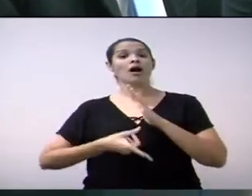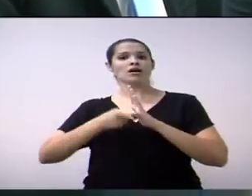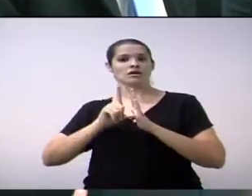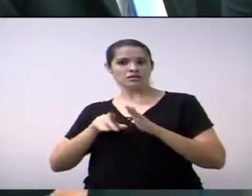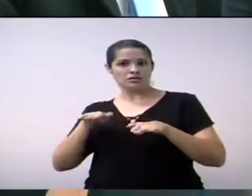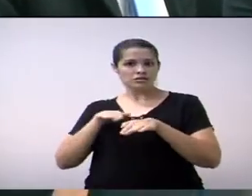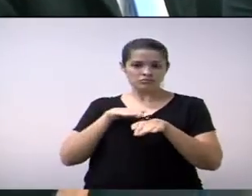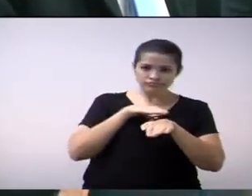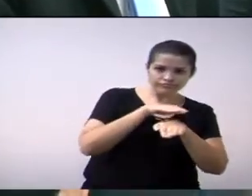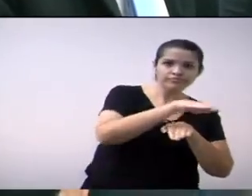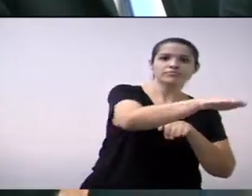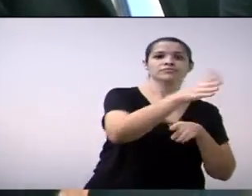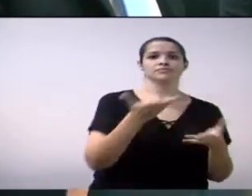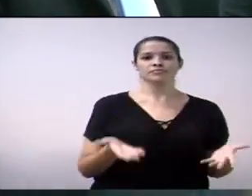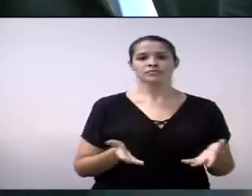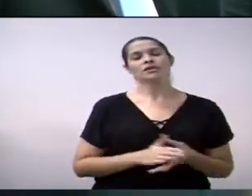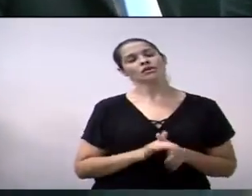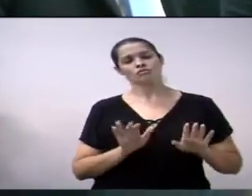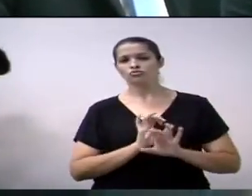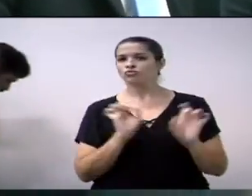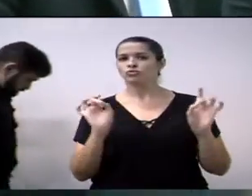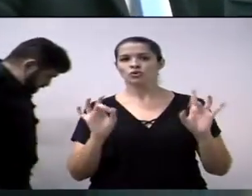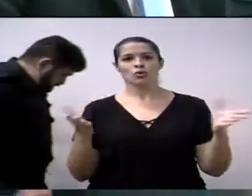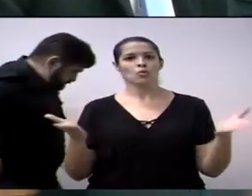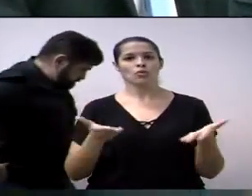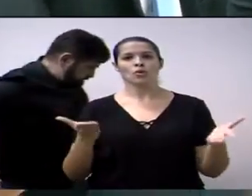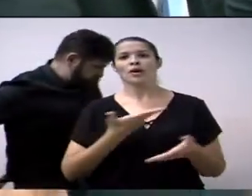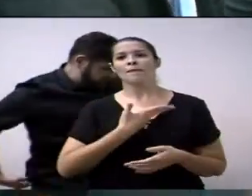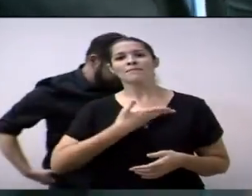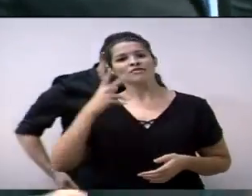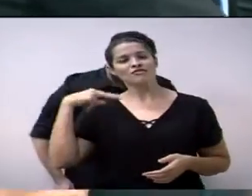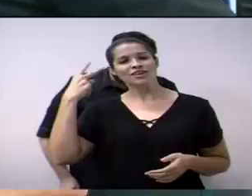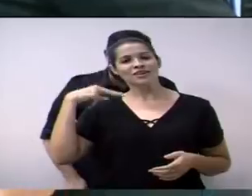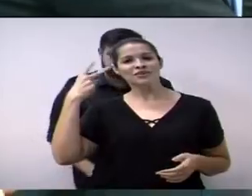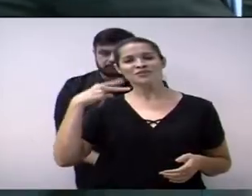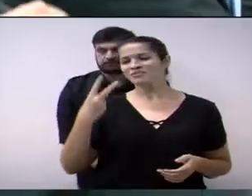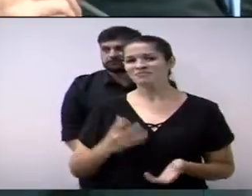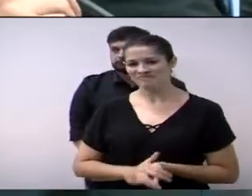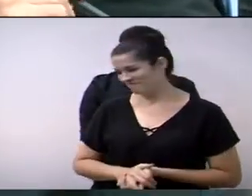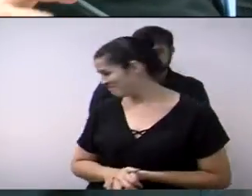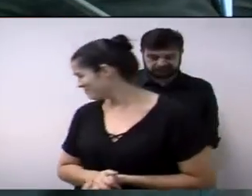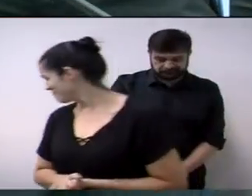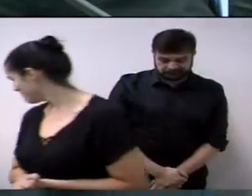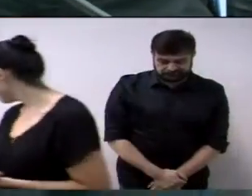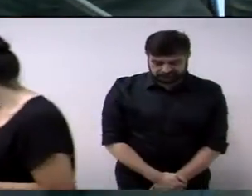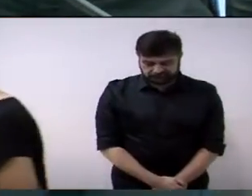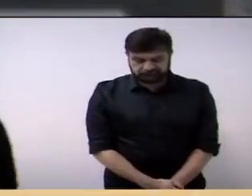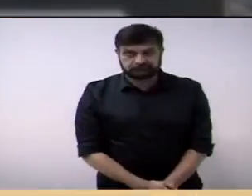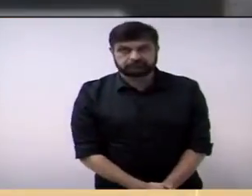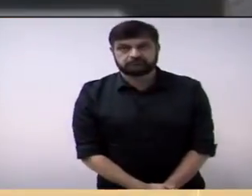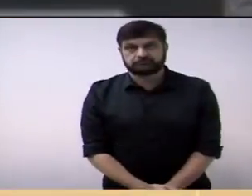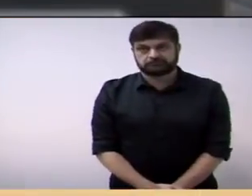tenham. Então, da minha parte, é isso, senhor presidente, colegas vereadores, público presente.